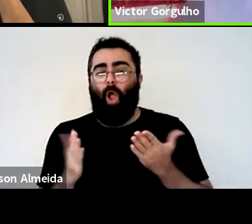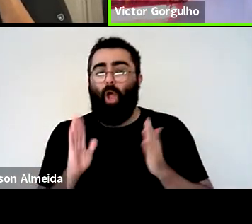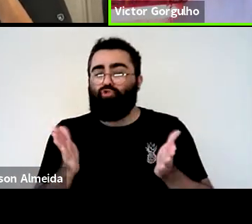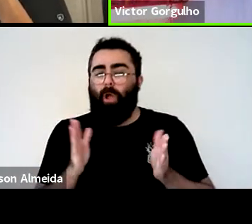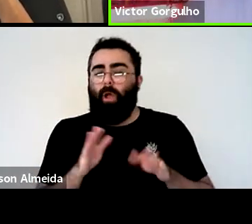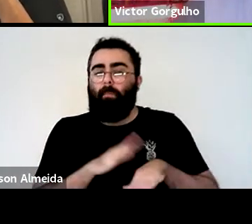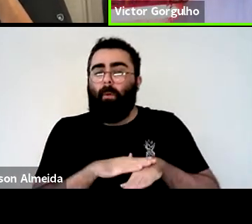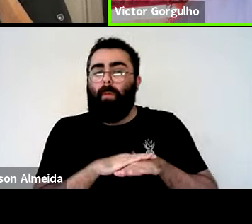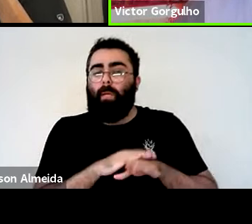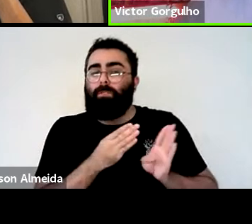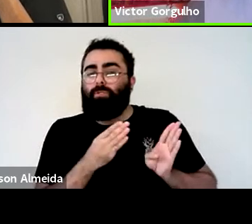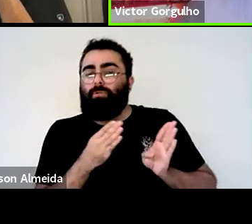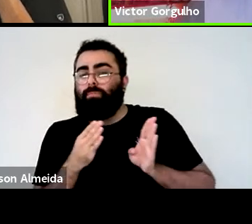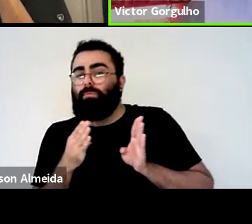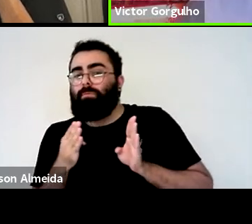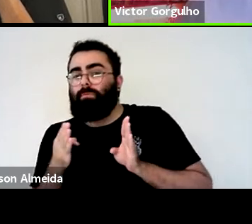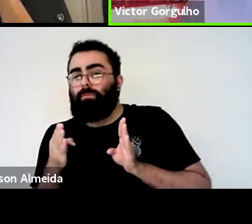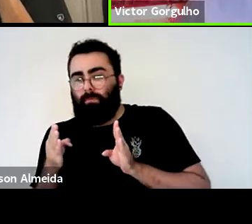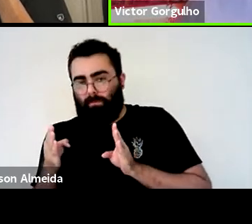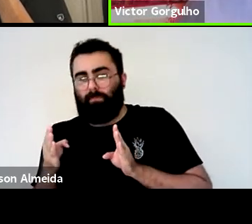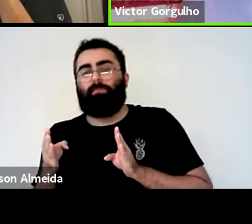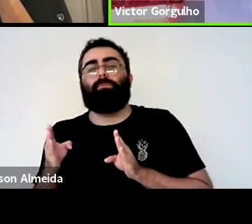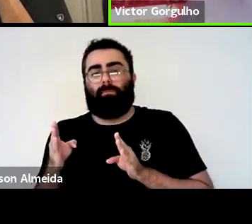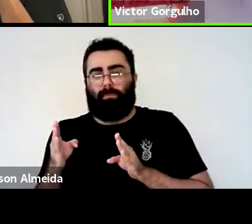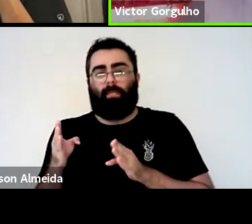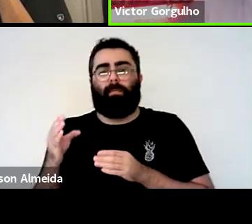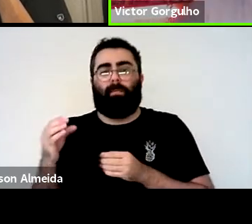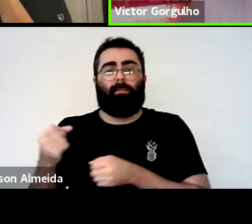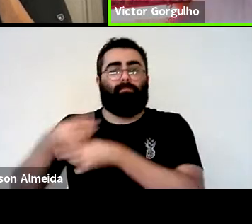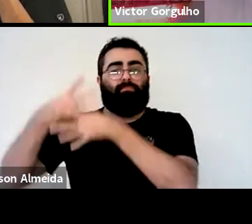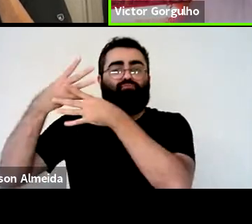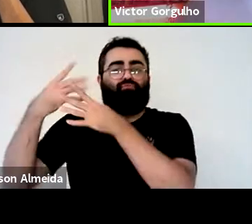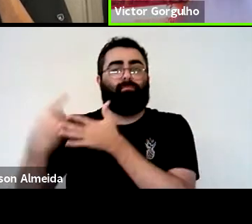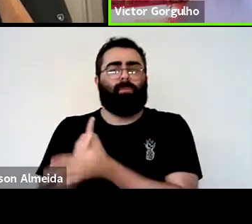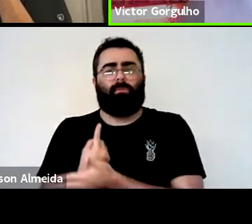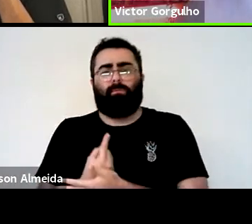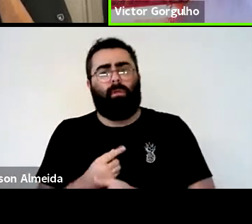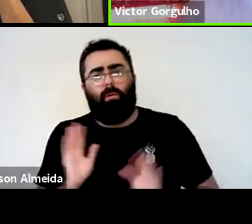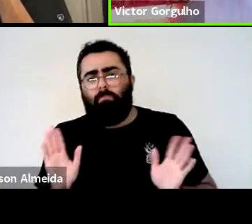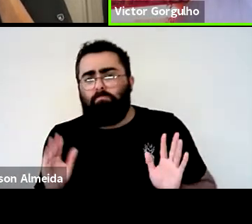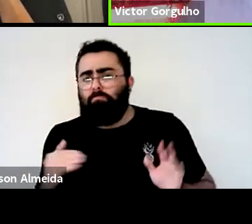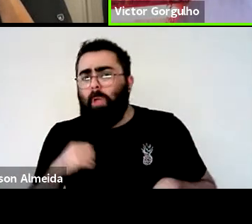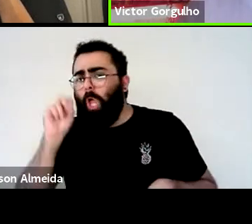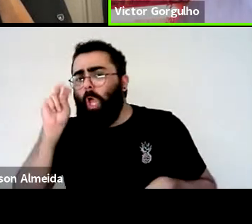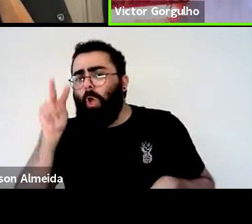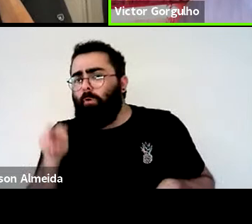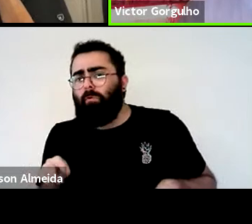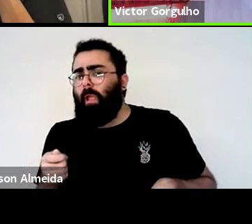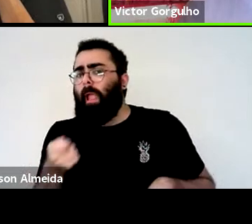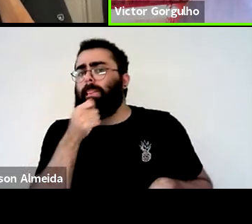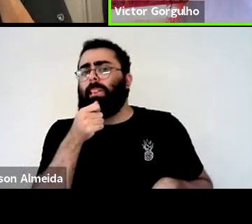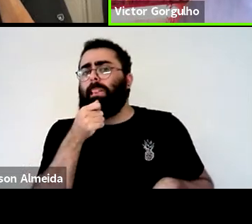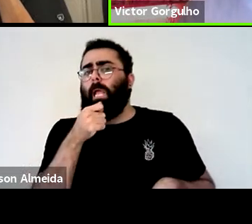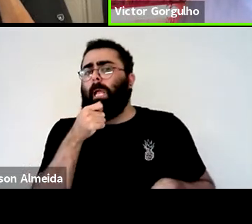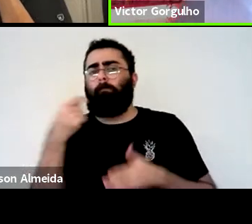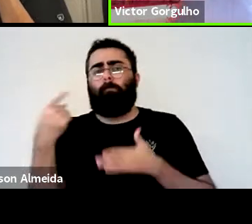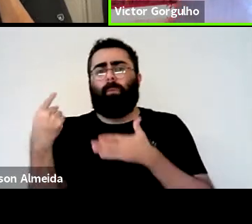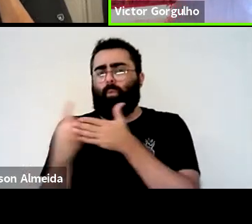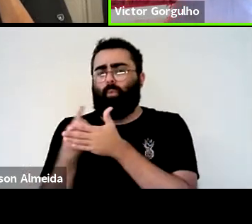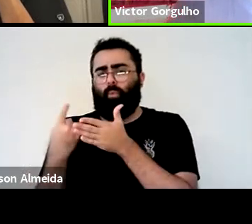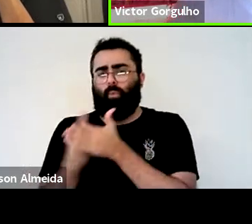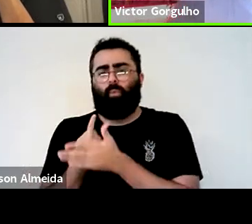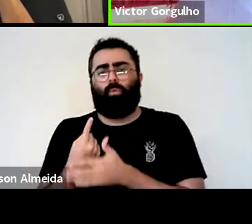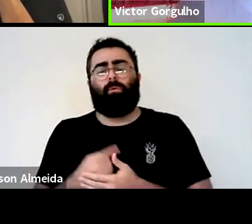momento, né? Eu estou vendo aqui, acho que a gente ainda não tem nenhuma, mas